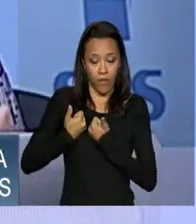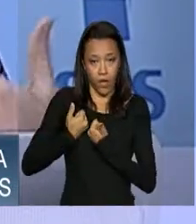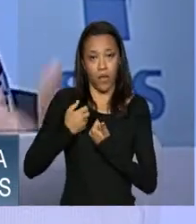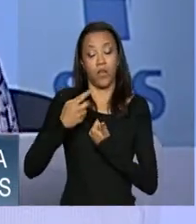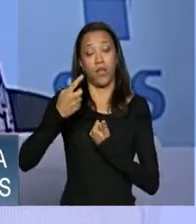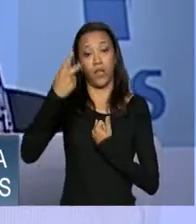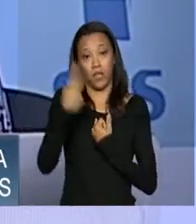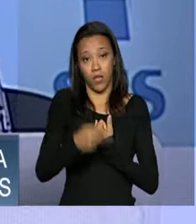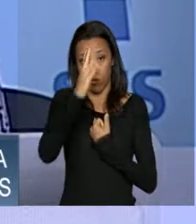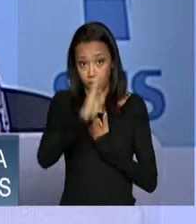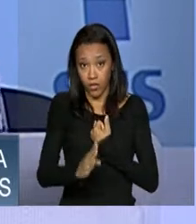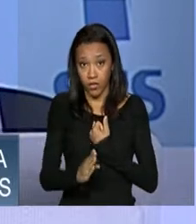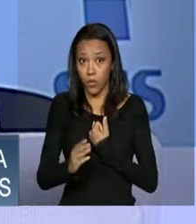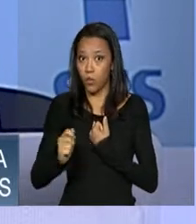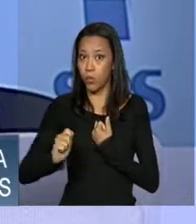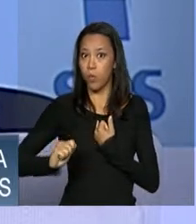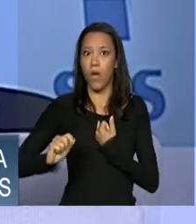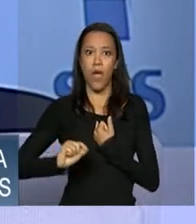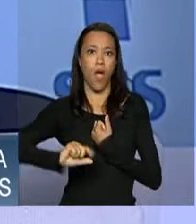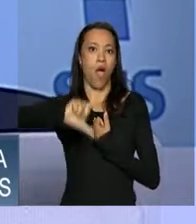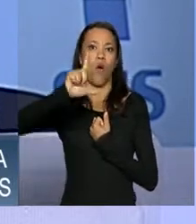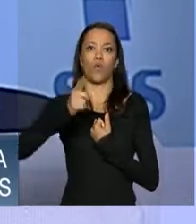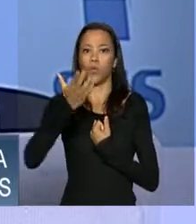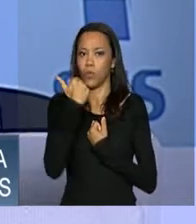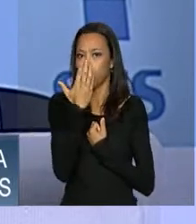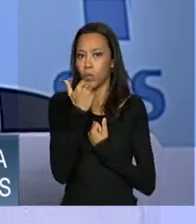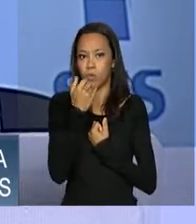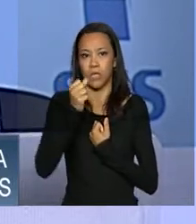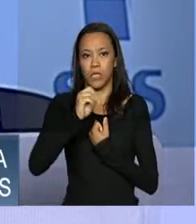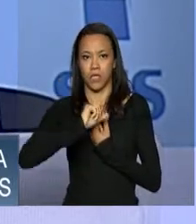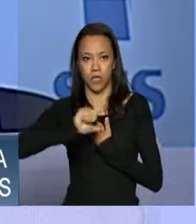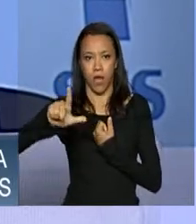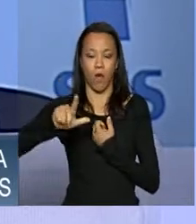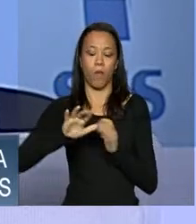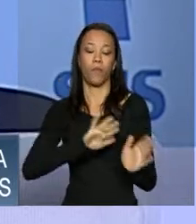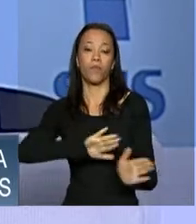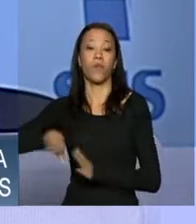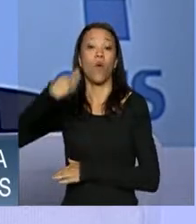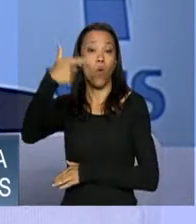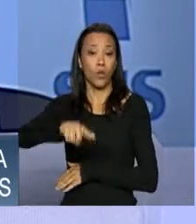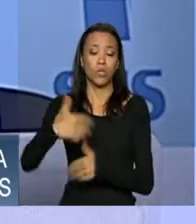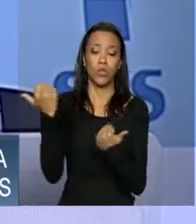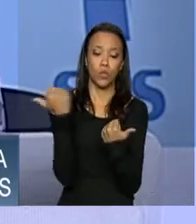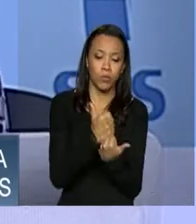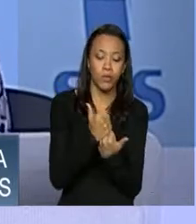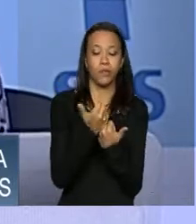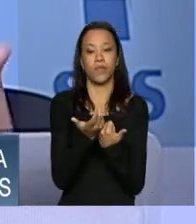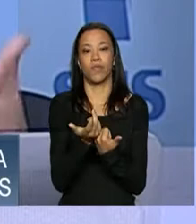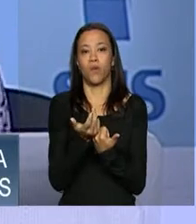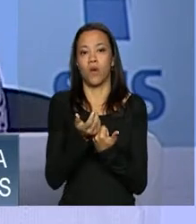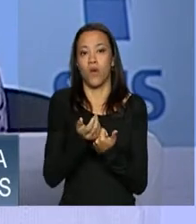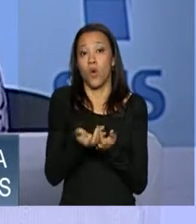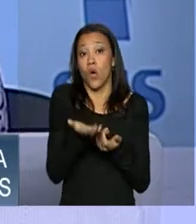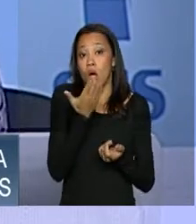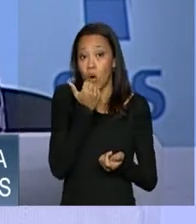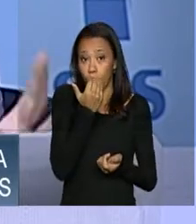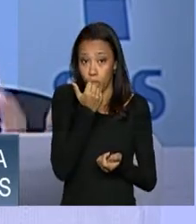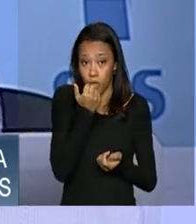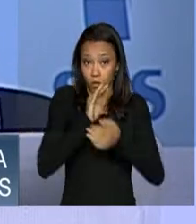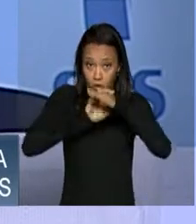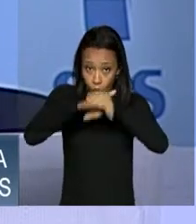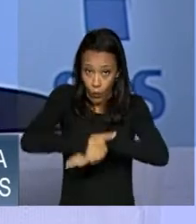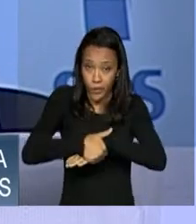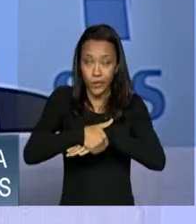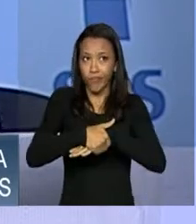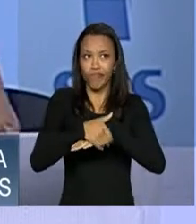é muito elevado. A substituição do almoço ou jantar por lanches, 16%